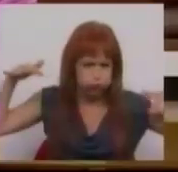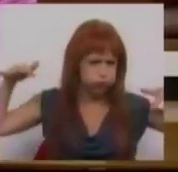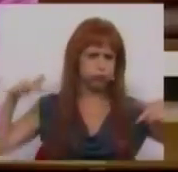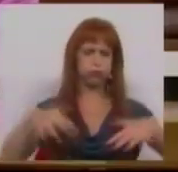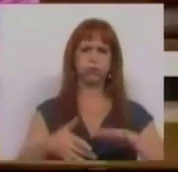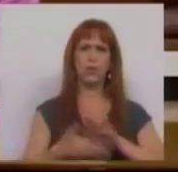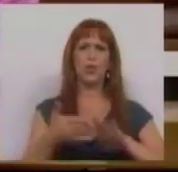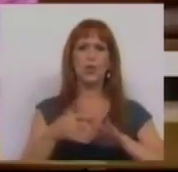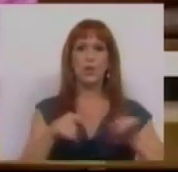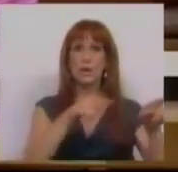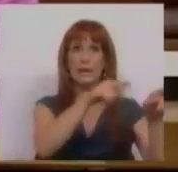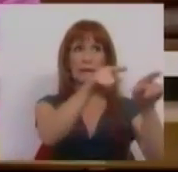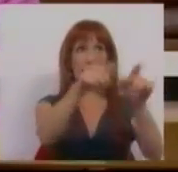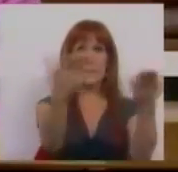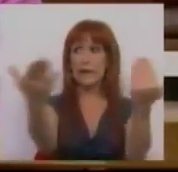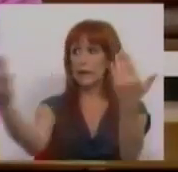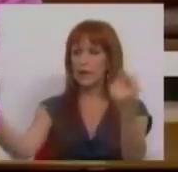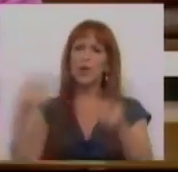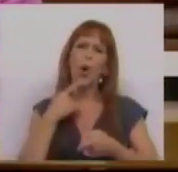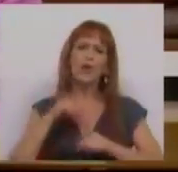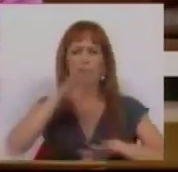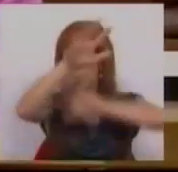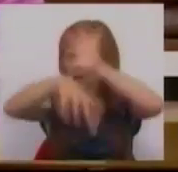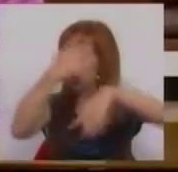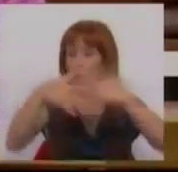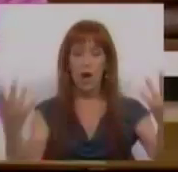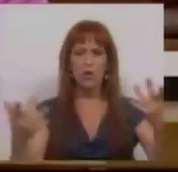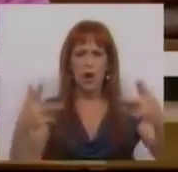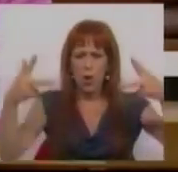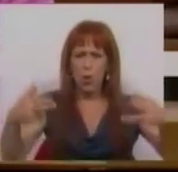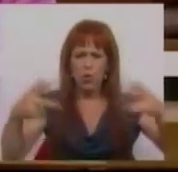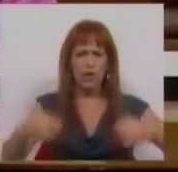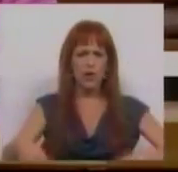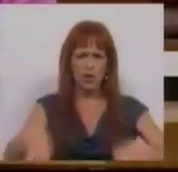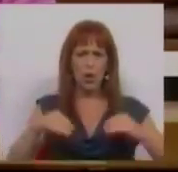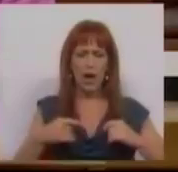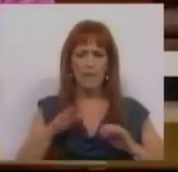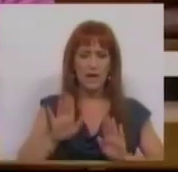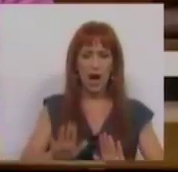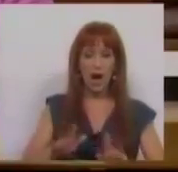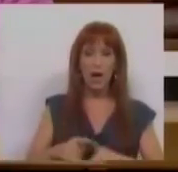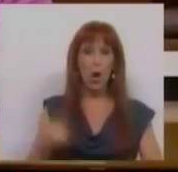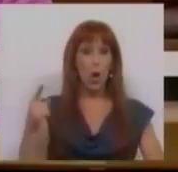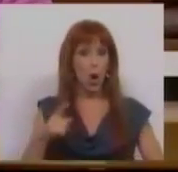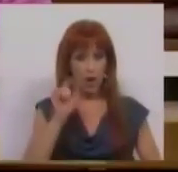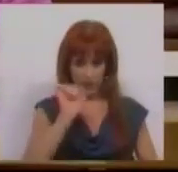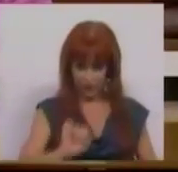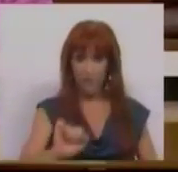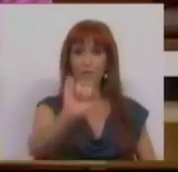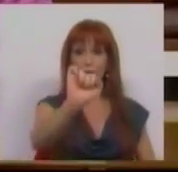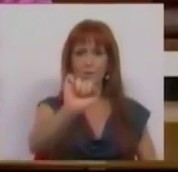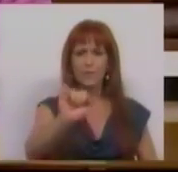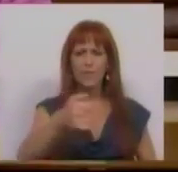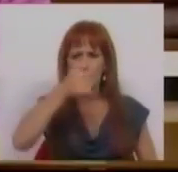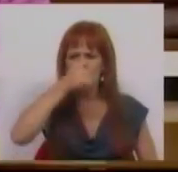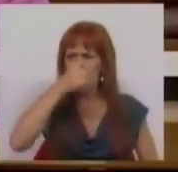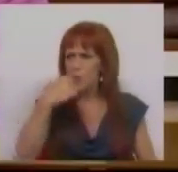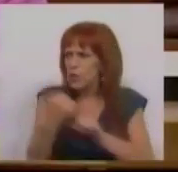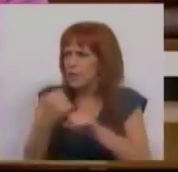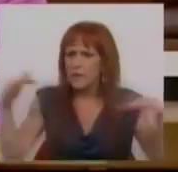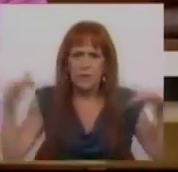as urgências que ainda ficaram. Novamente o caos. Cortaram camas no internamento. A ordem foi sua. Entupiram